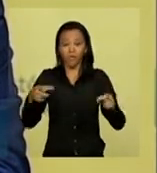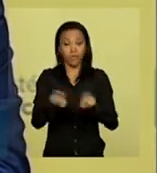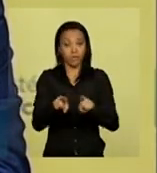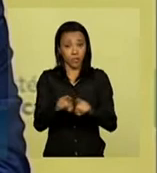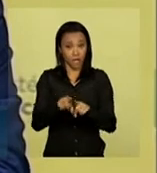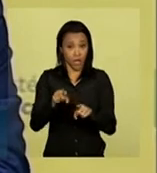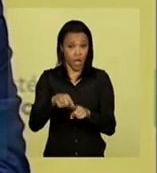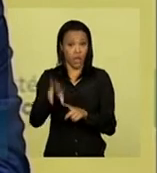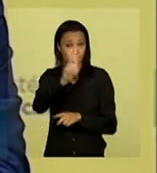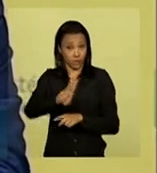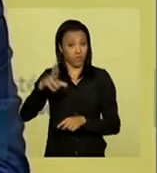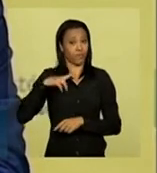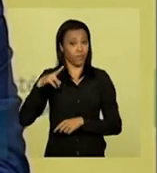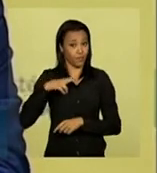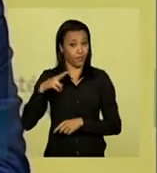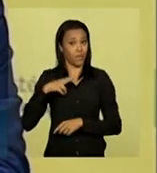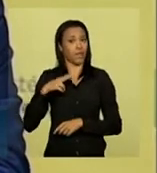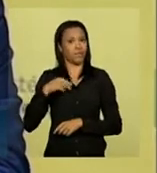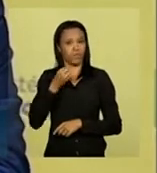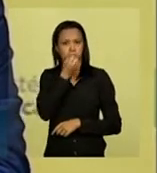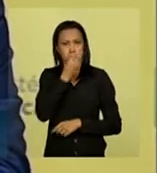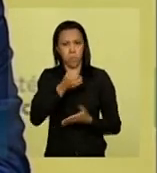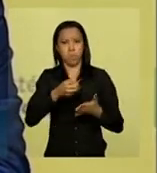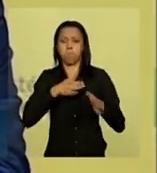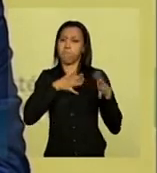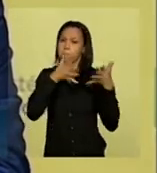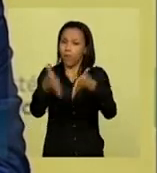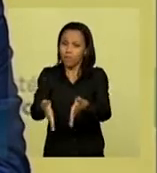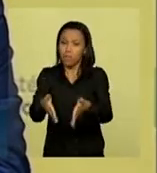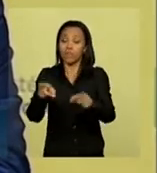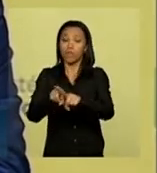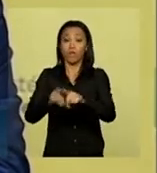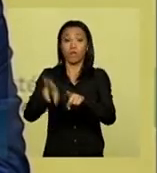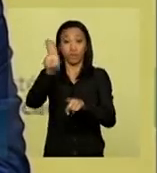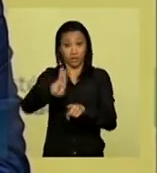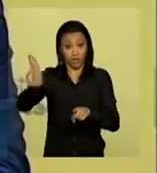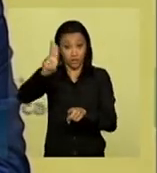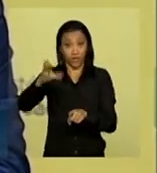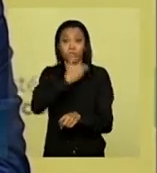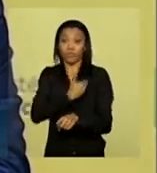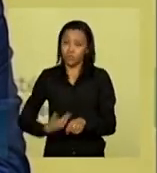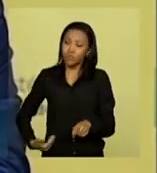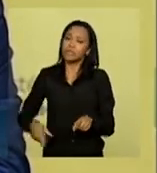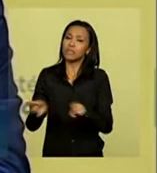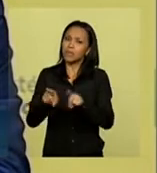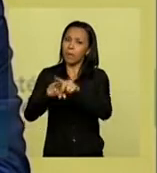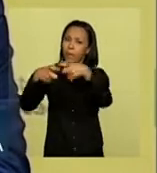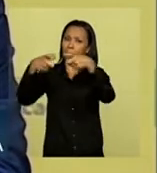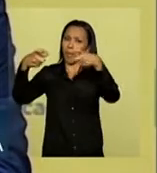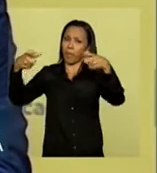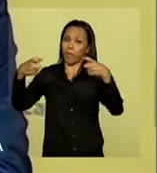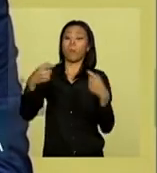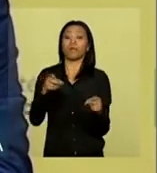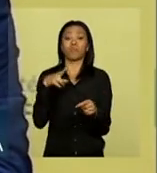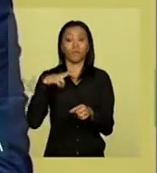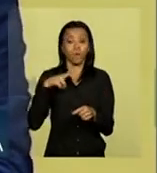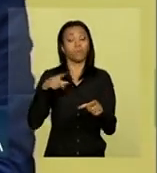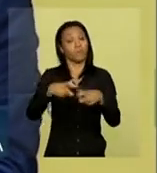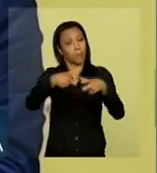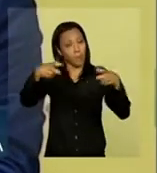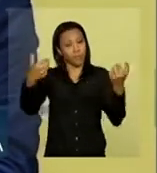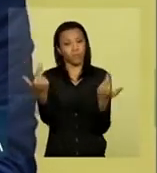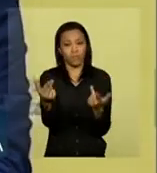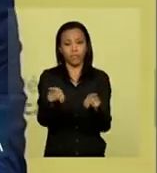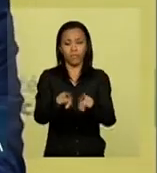setor privado teve uma participação importante setor Público Federal cresceu fortemente ao setor privado se expandiu fortemente e é